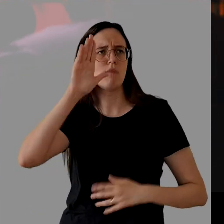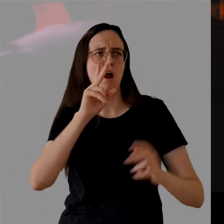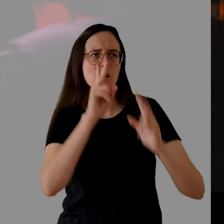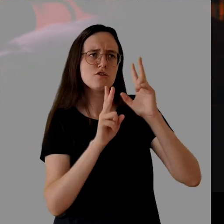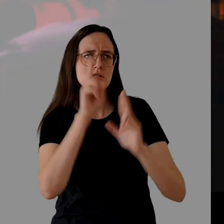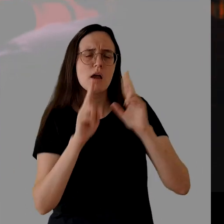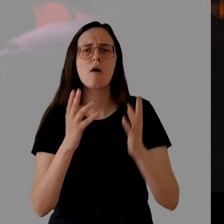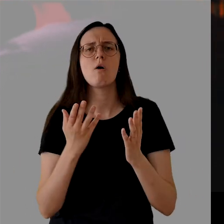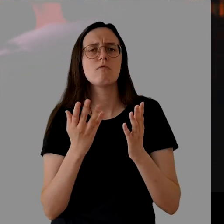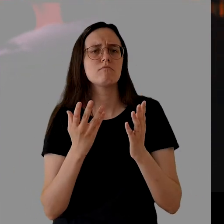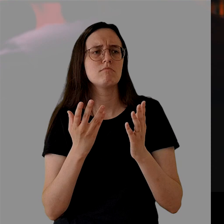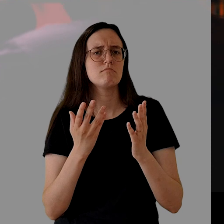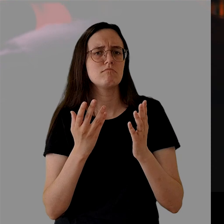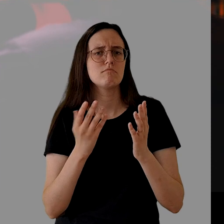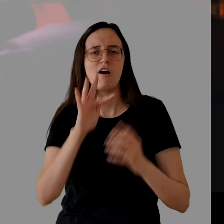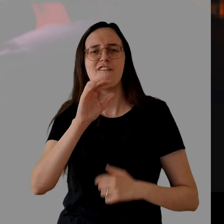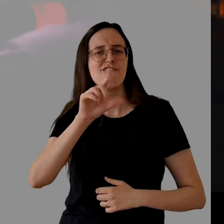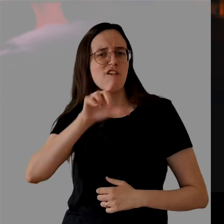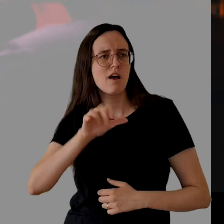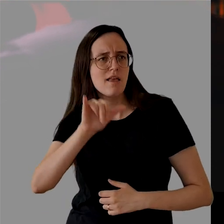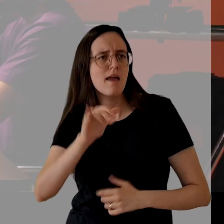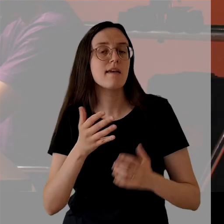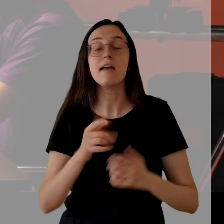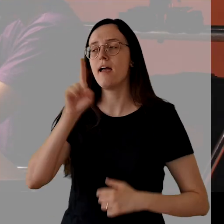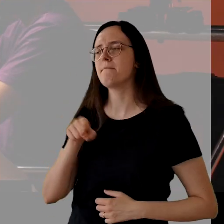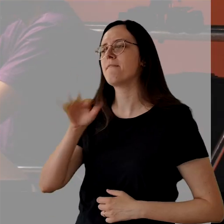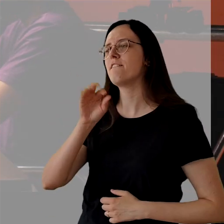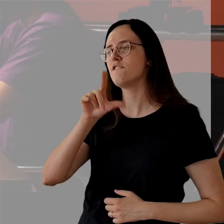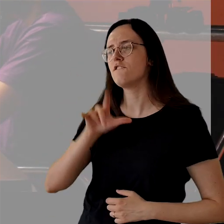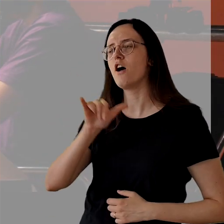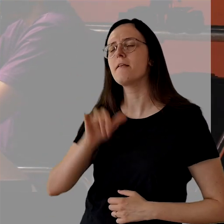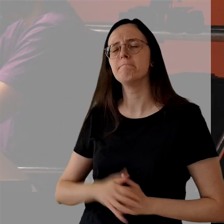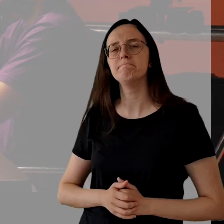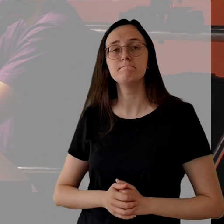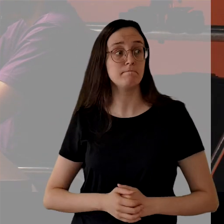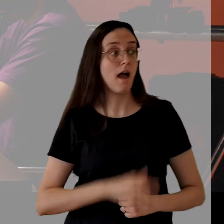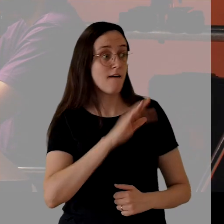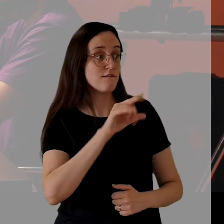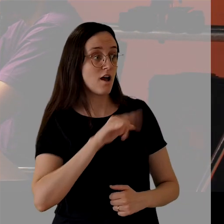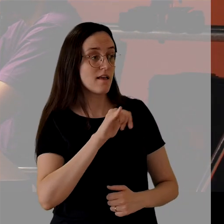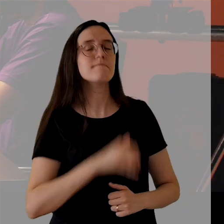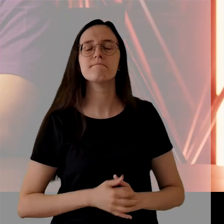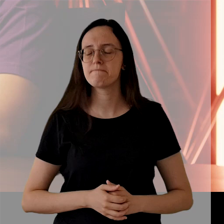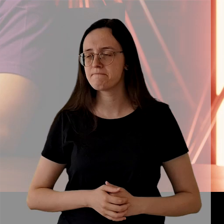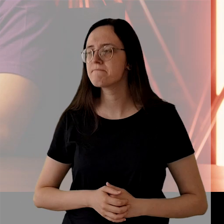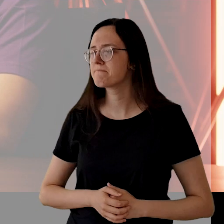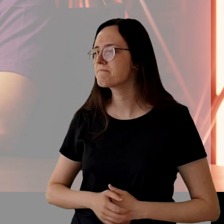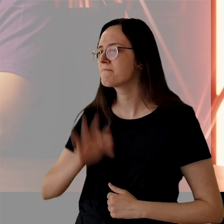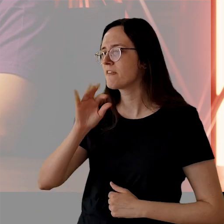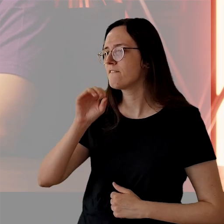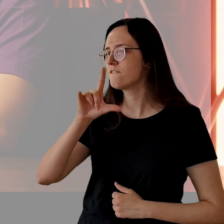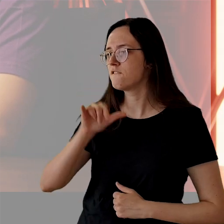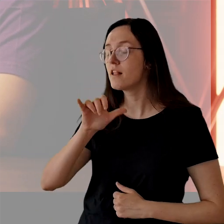edição, a parte de Foley? Foi Foley. Foley. Foi Foley, já de cara. Esse estúdio